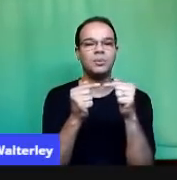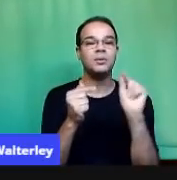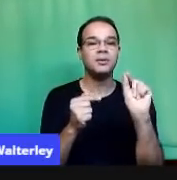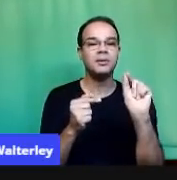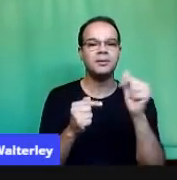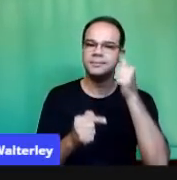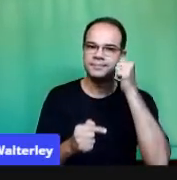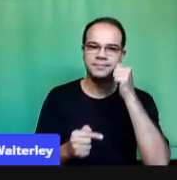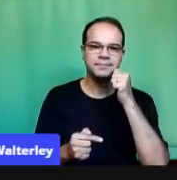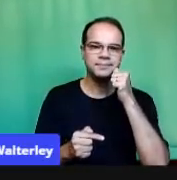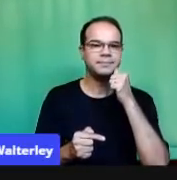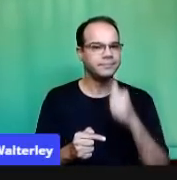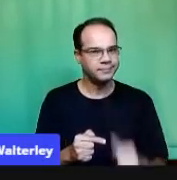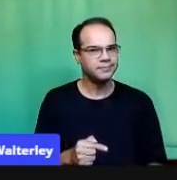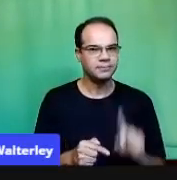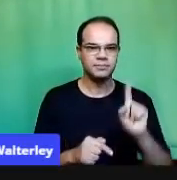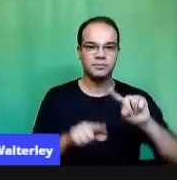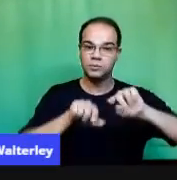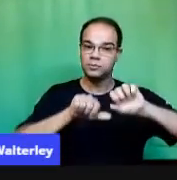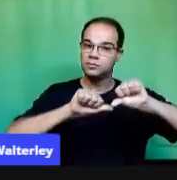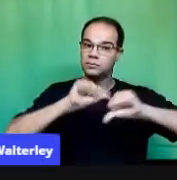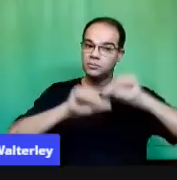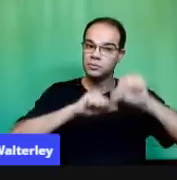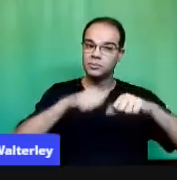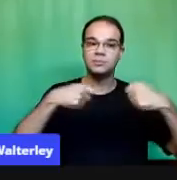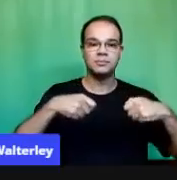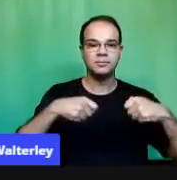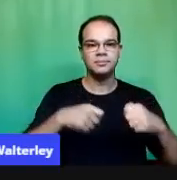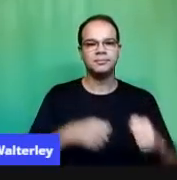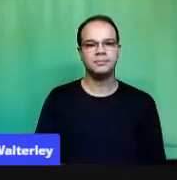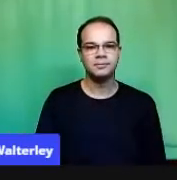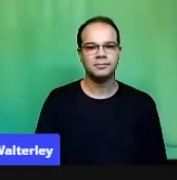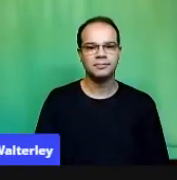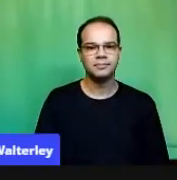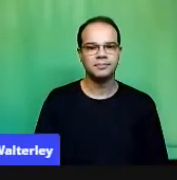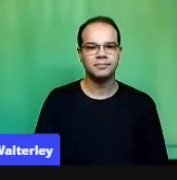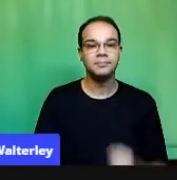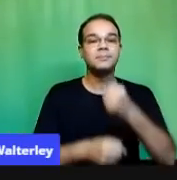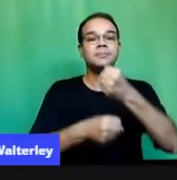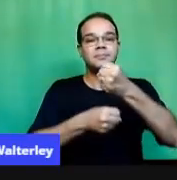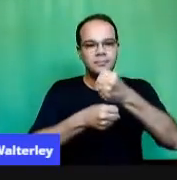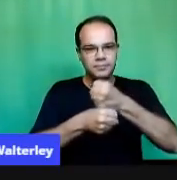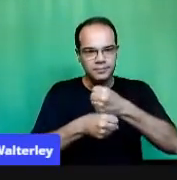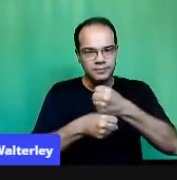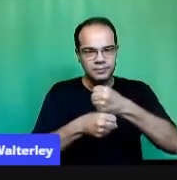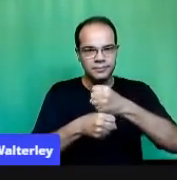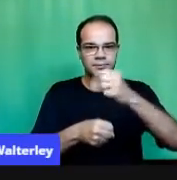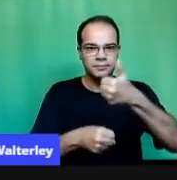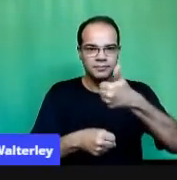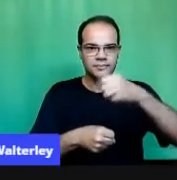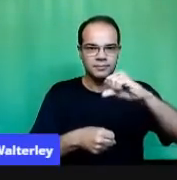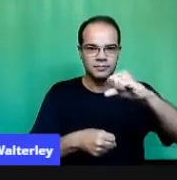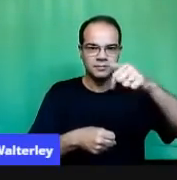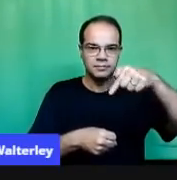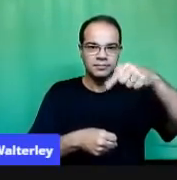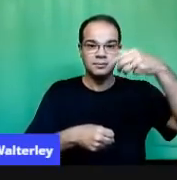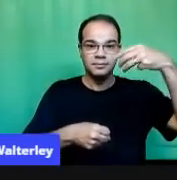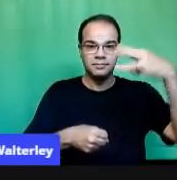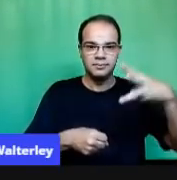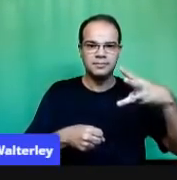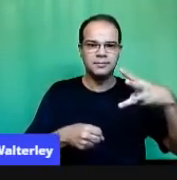1973, nós temos a primeira faculdade de arte, que foi criada pelo governo federal.